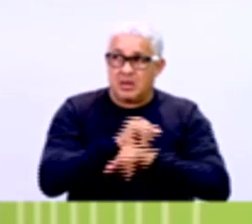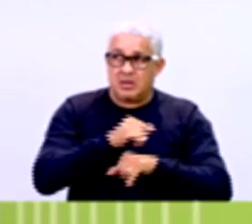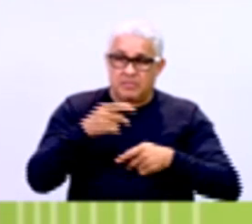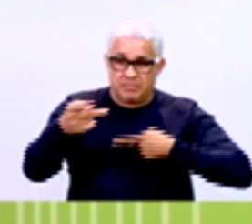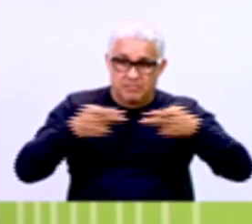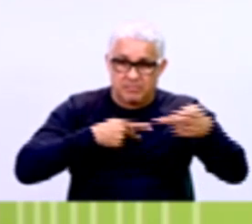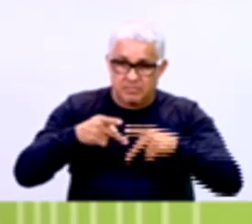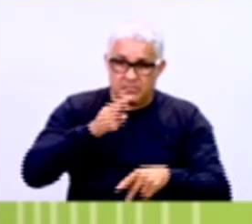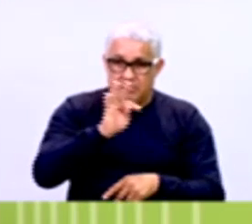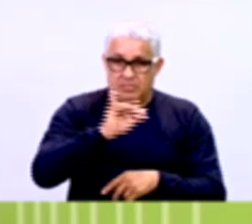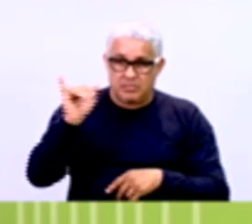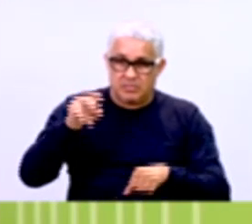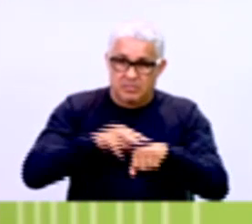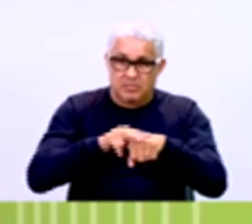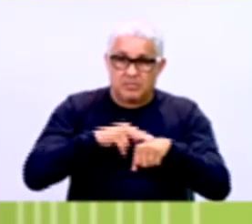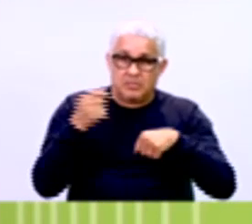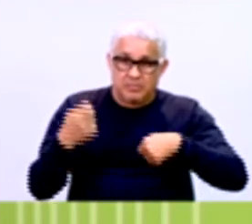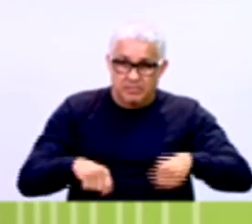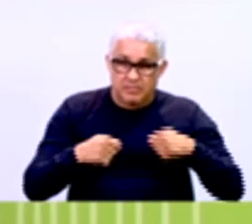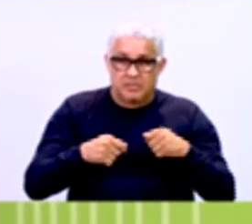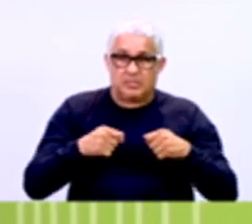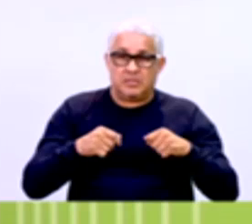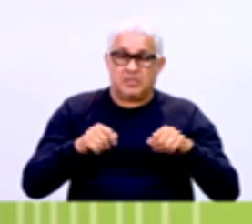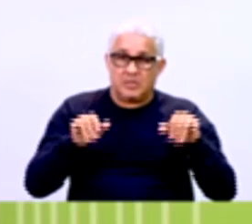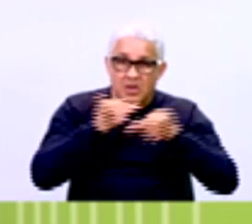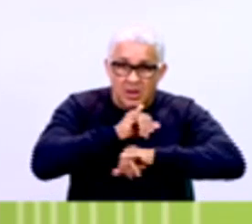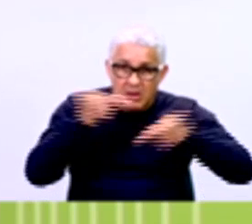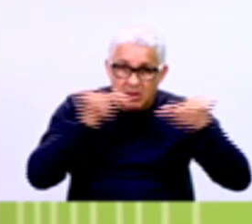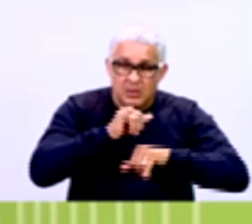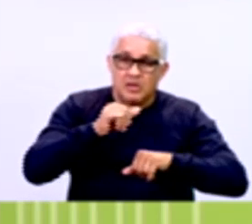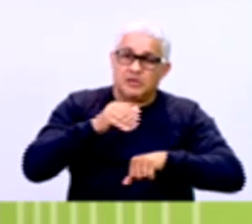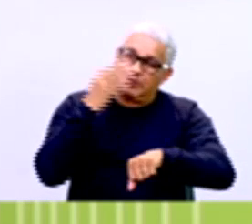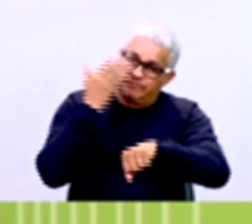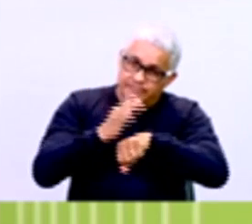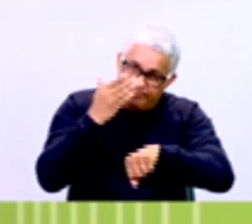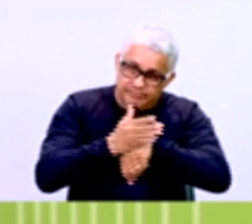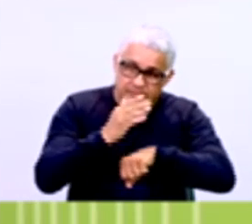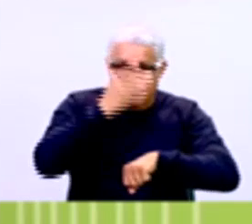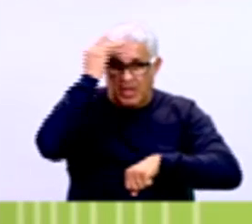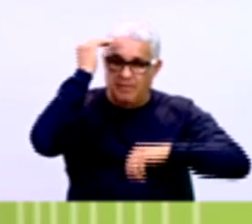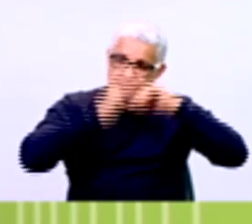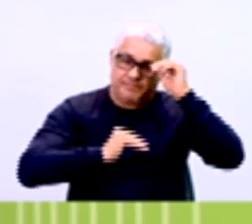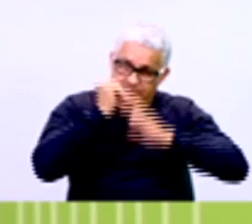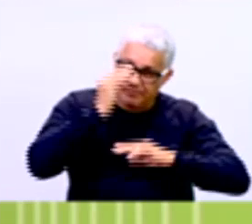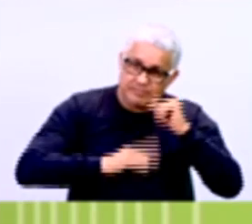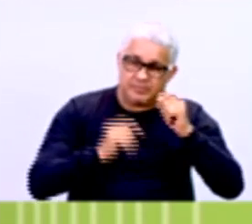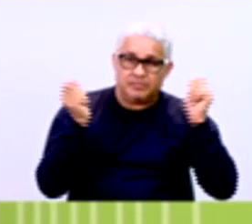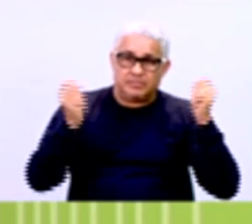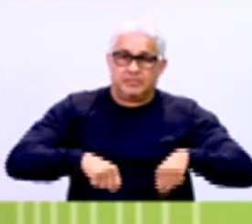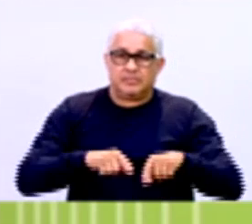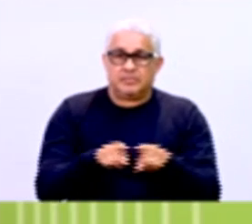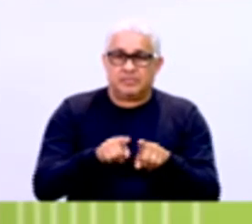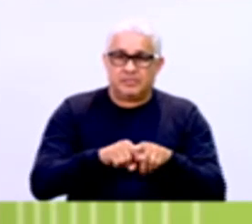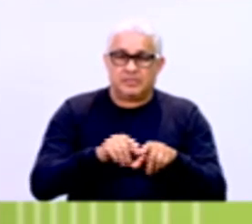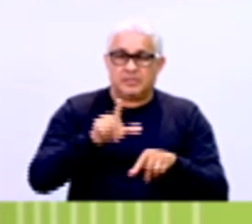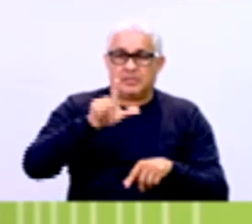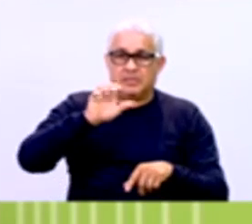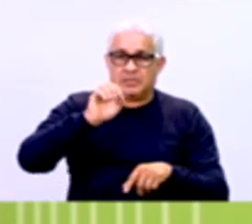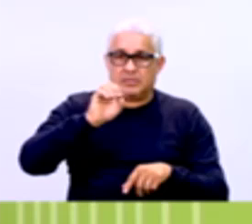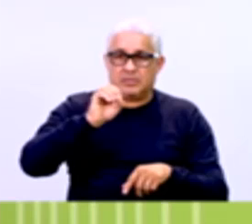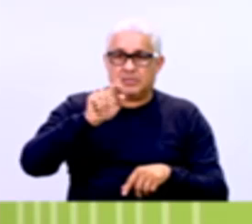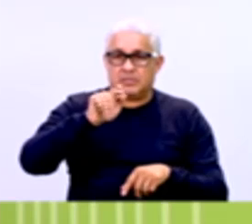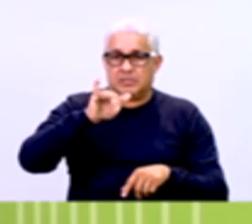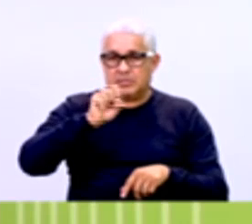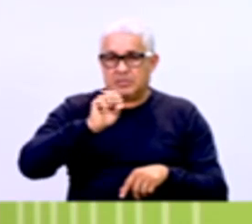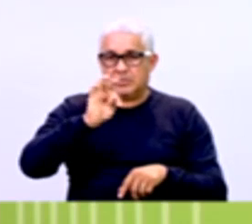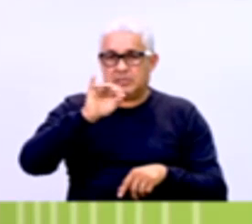de TI verde, é necessário divulgação, é necessário treinar, capacitar as pessoas a terem essa visão da logística do